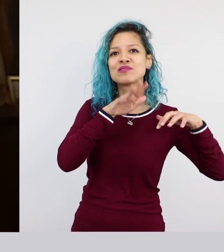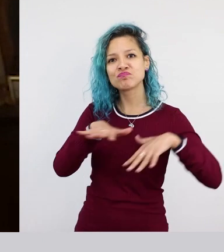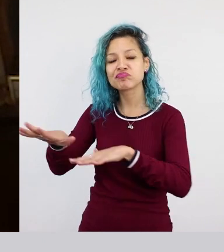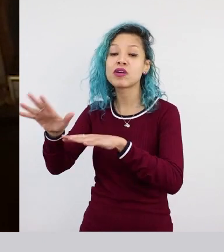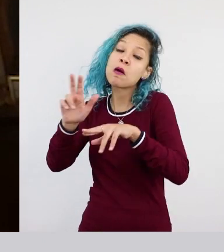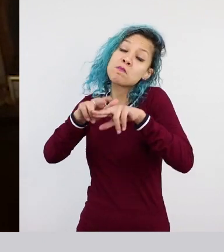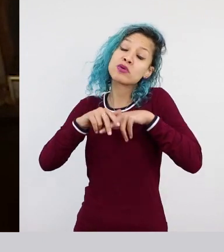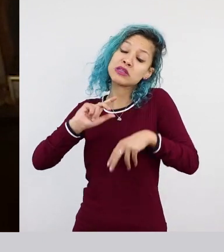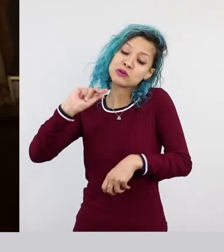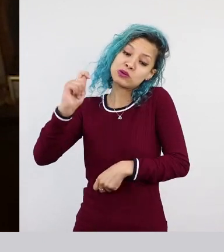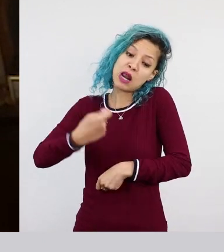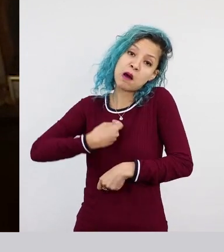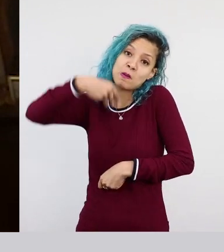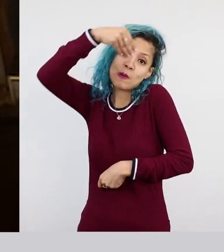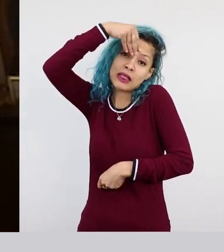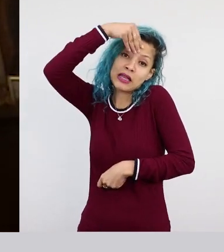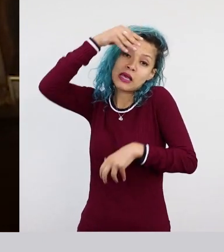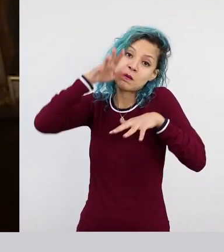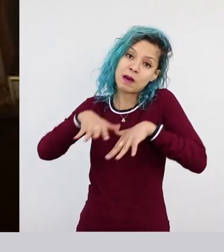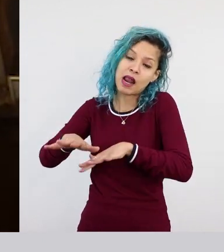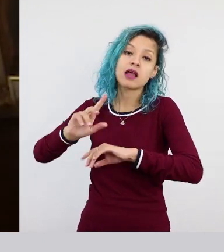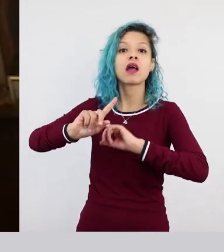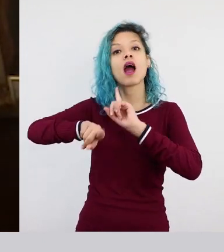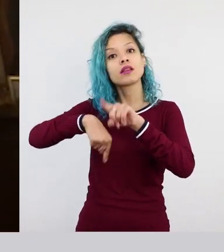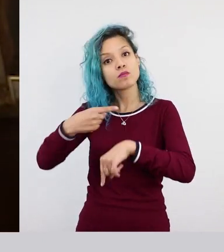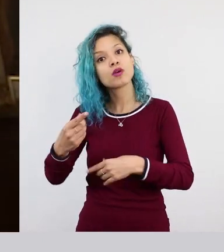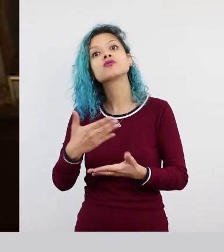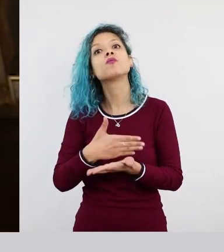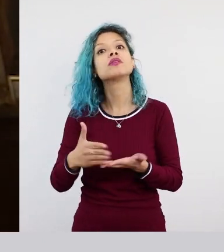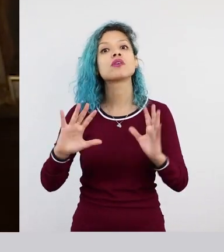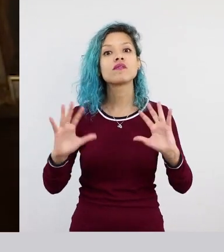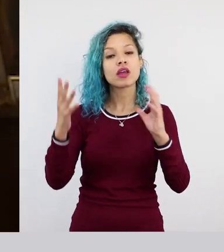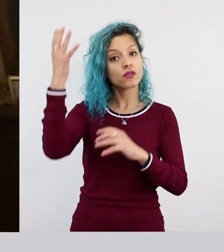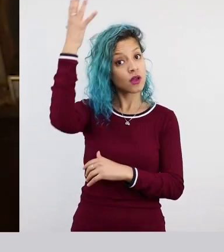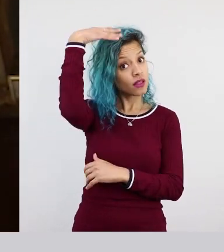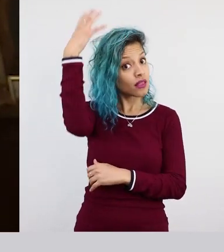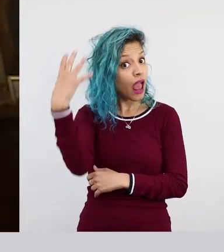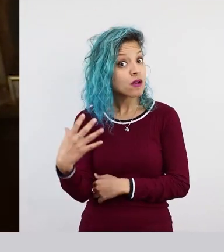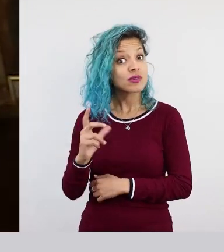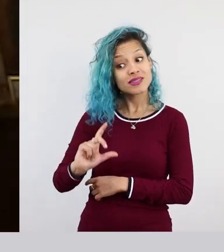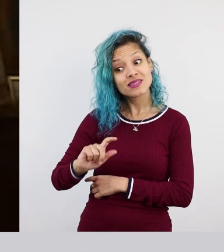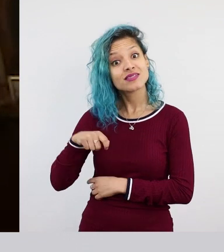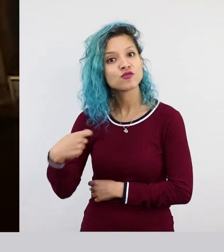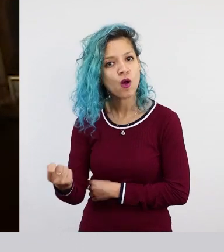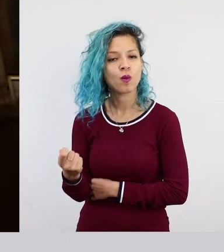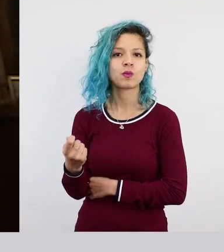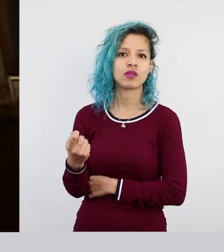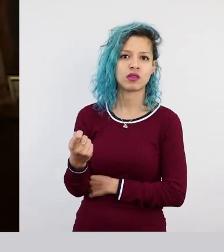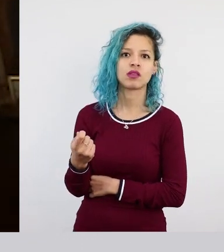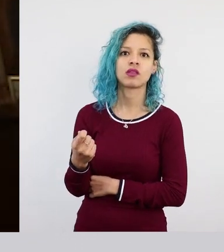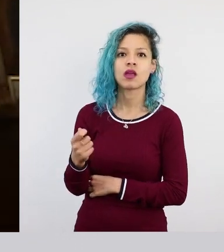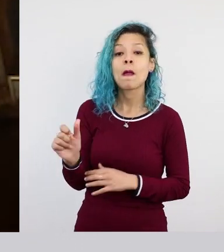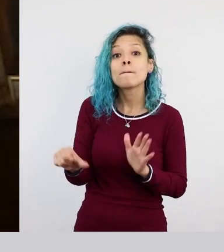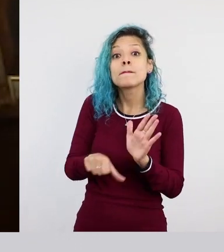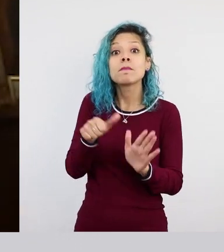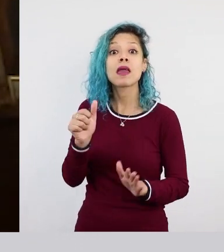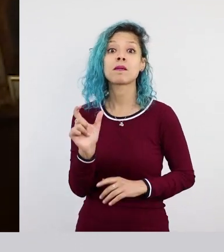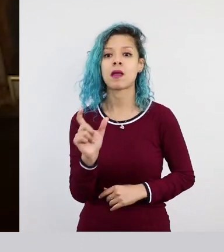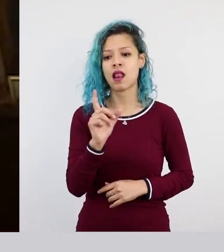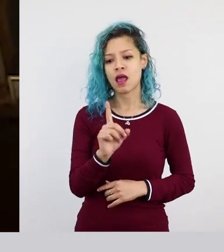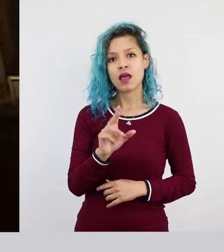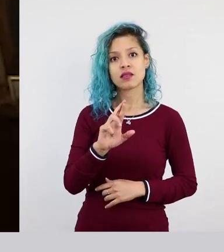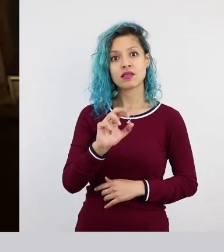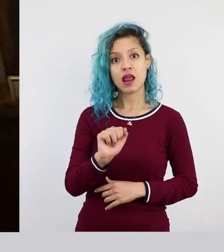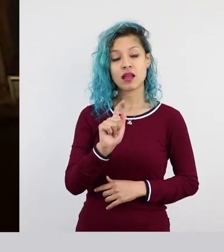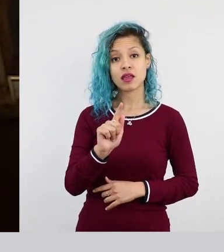veio o advento das drag queens, começou a se falar drag queen. Primeira que se ouviu falar